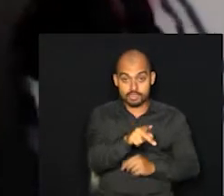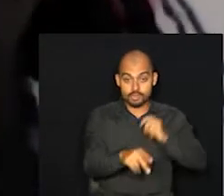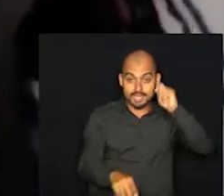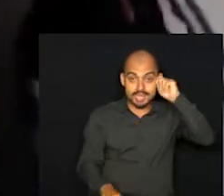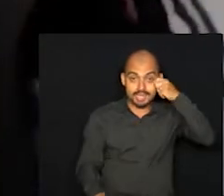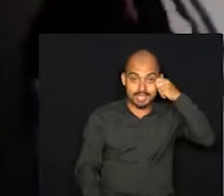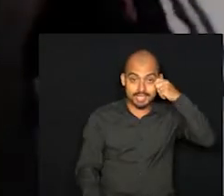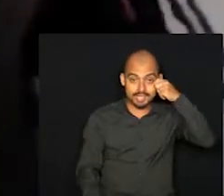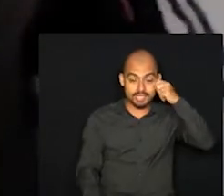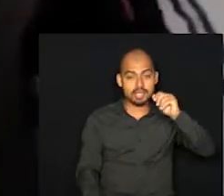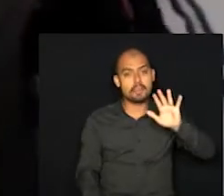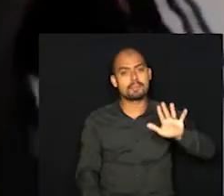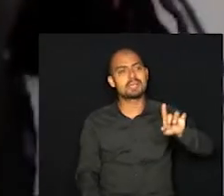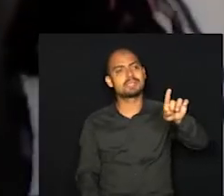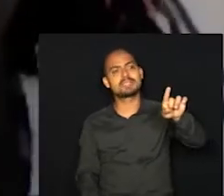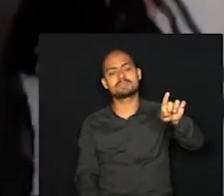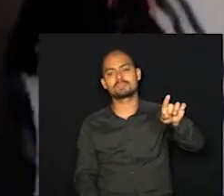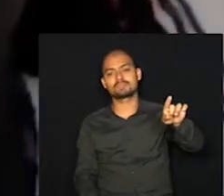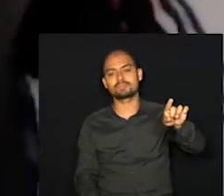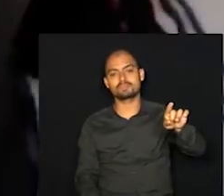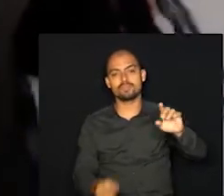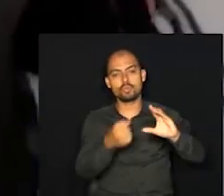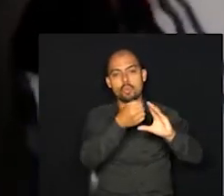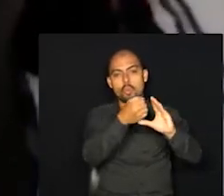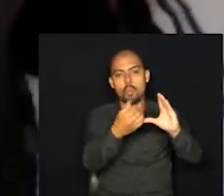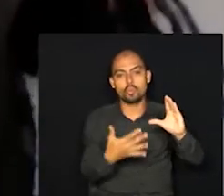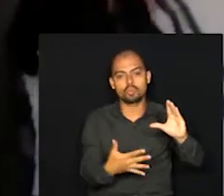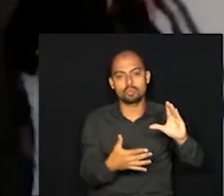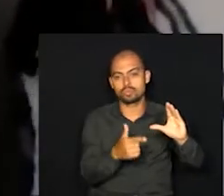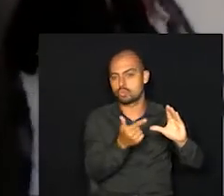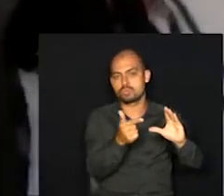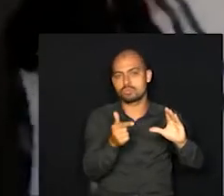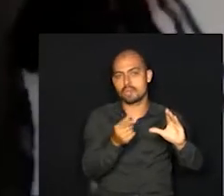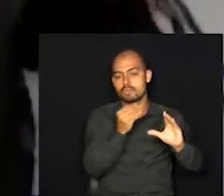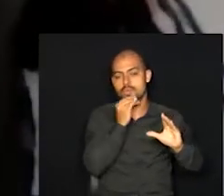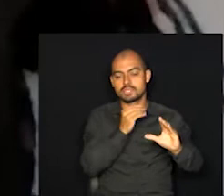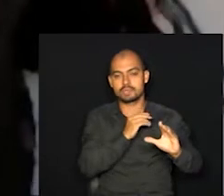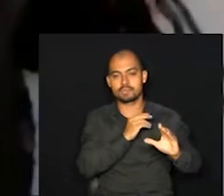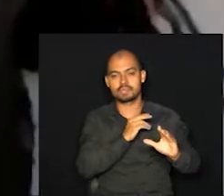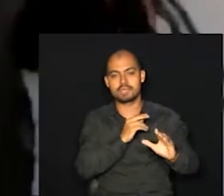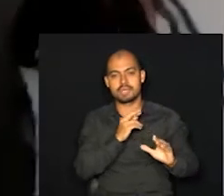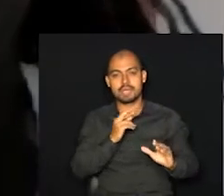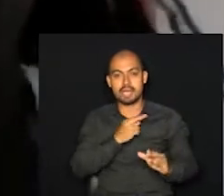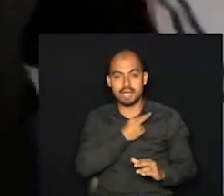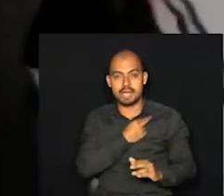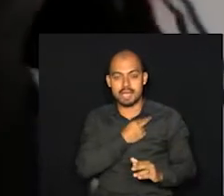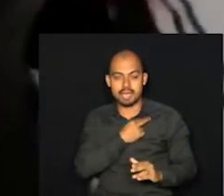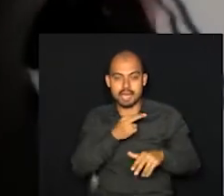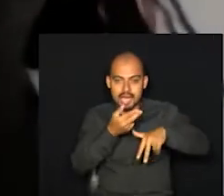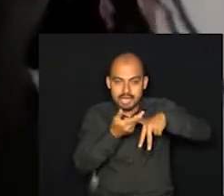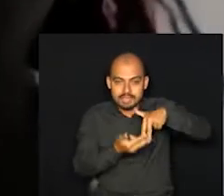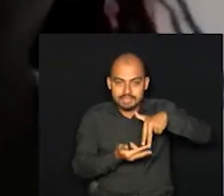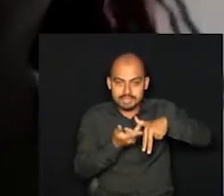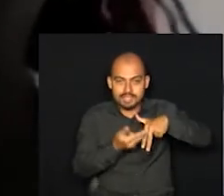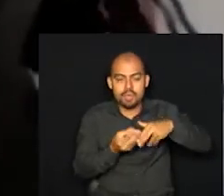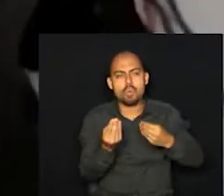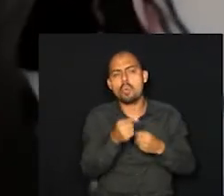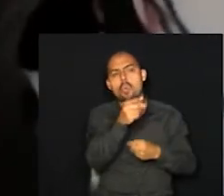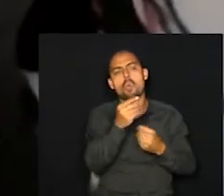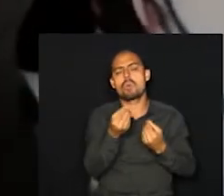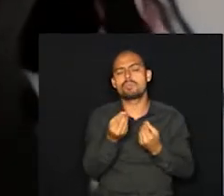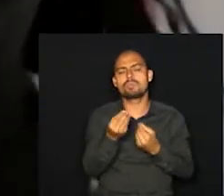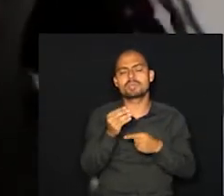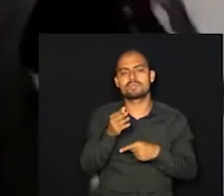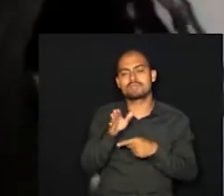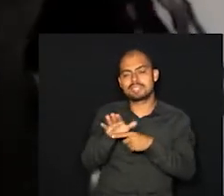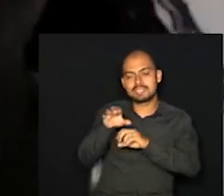um conteúdo que não está ali no currículo da questão racial. Como que ela vai fazer para poder mostrar, para poder ensinar?